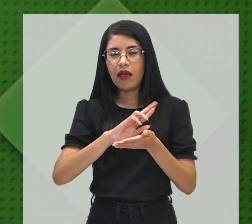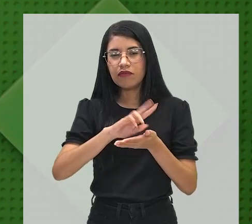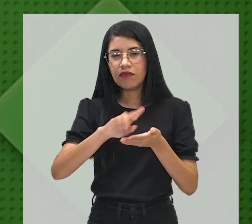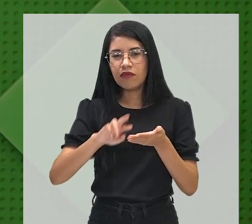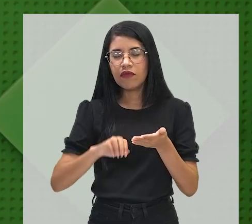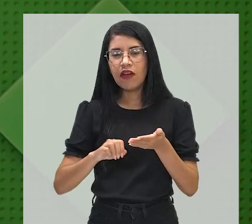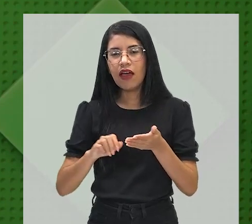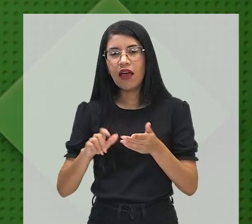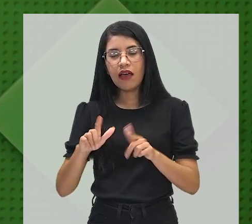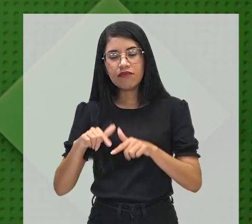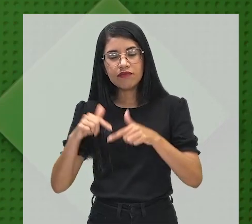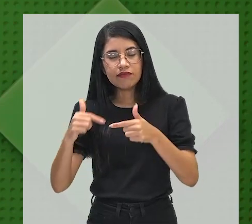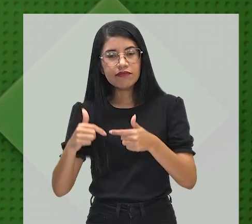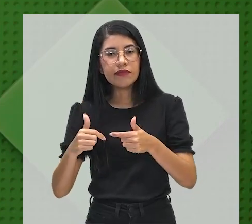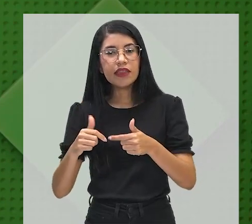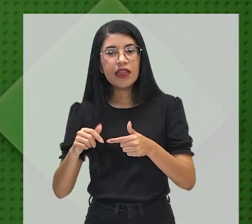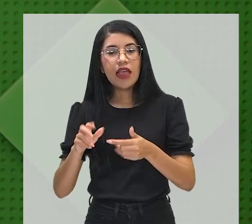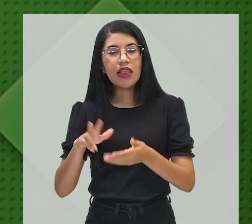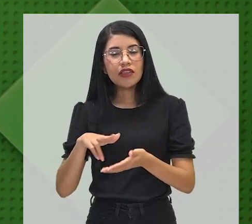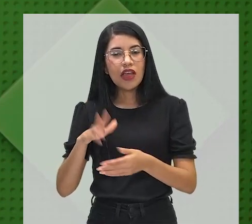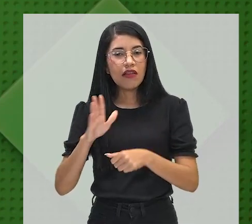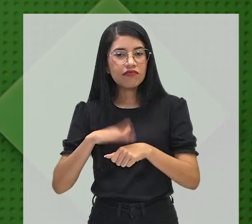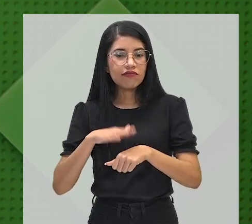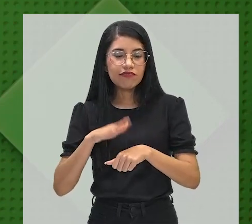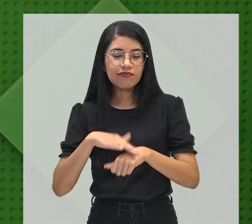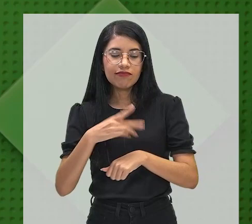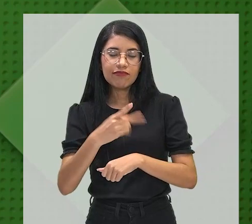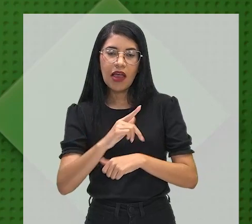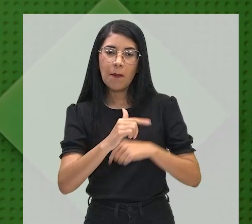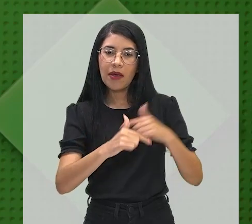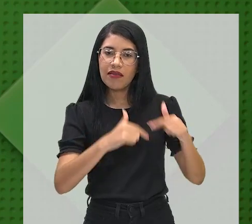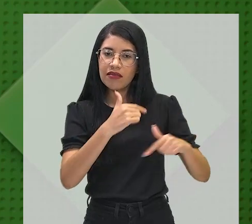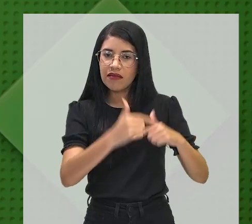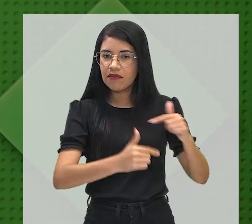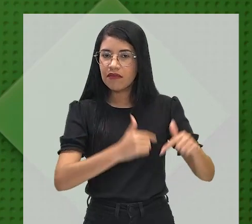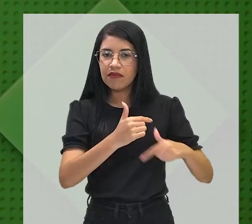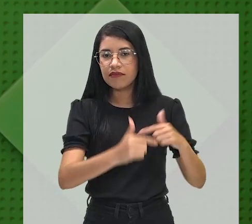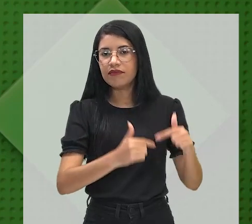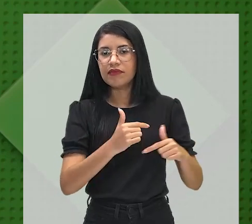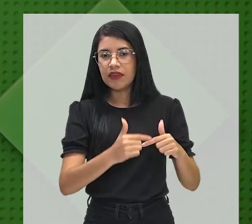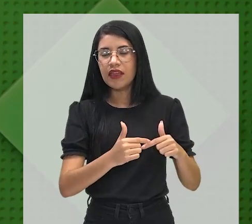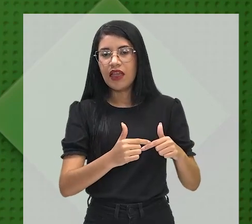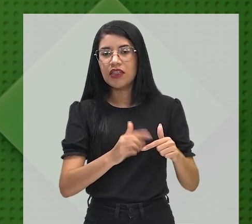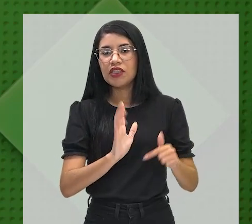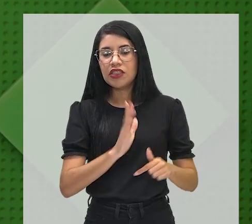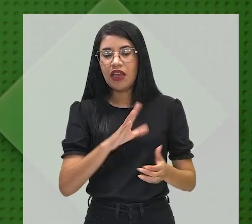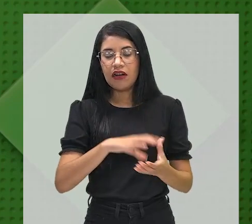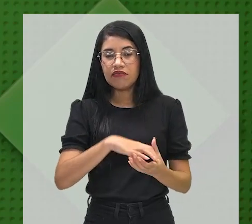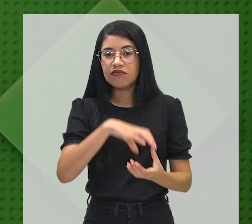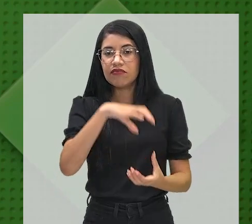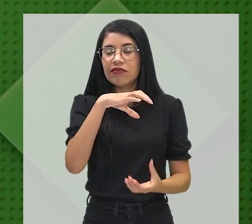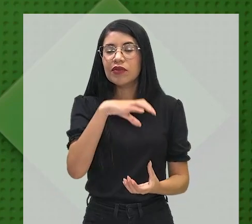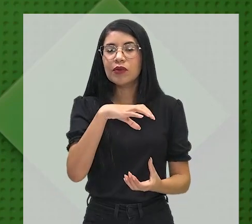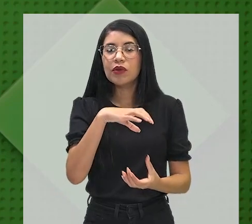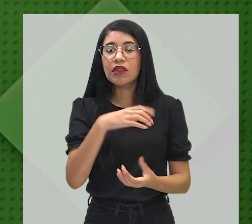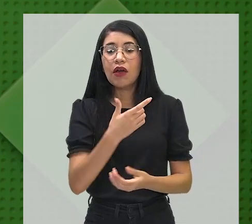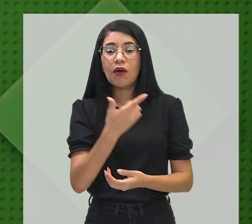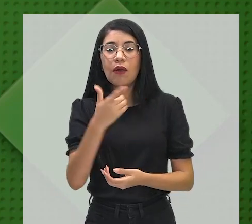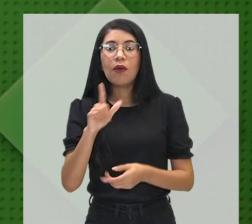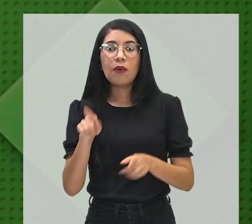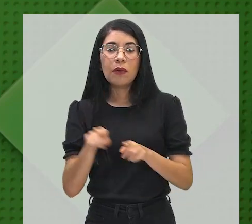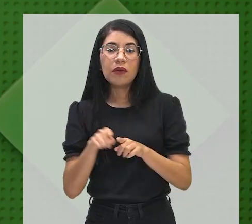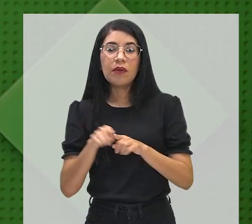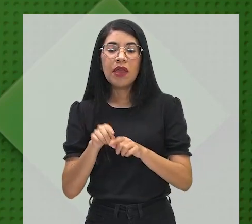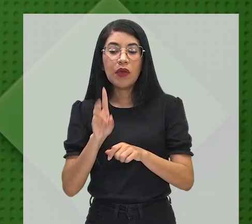serem um pouco mais autônomas, já eram colocadas ali para o trabalho, né, já eram classificadas como adultos, outros